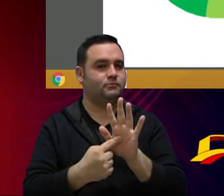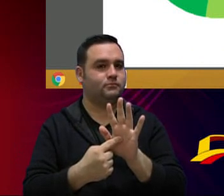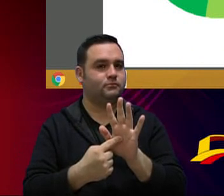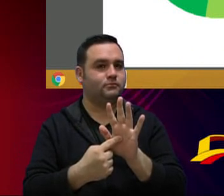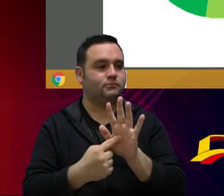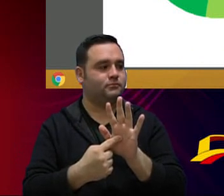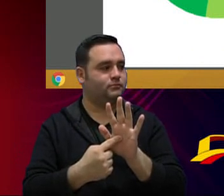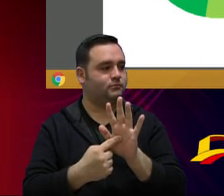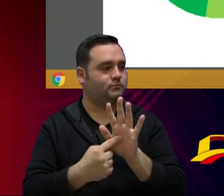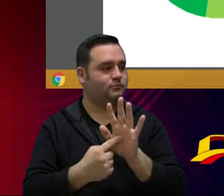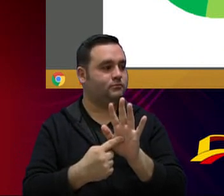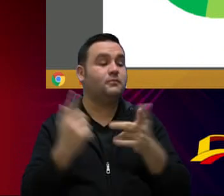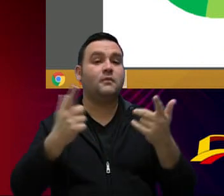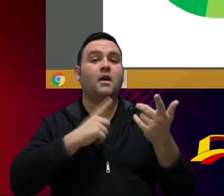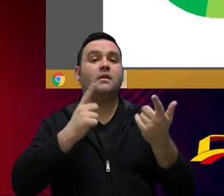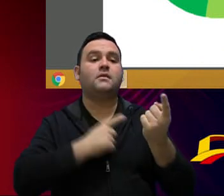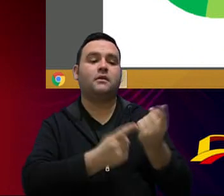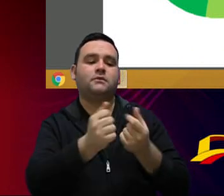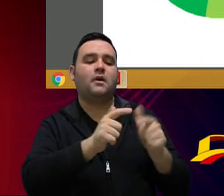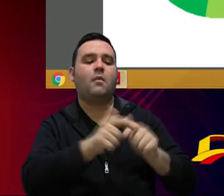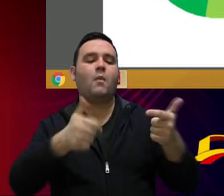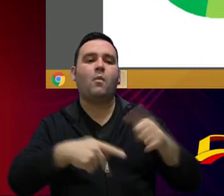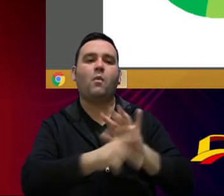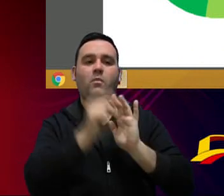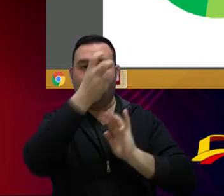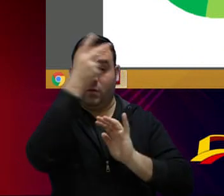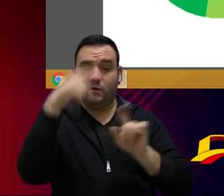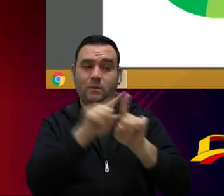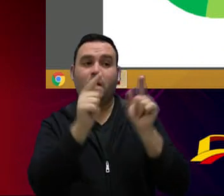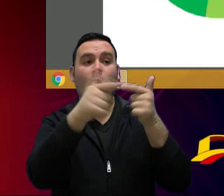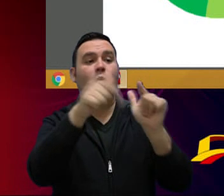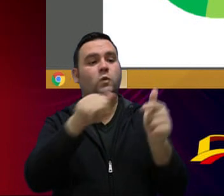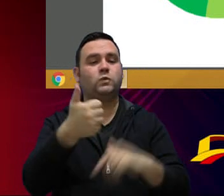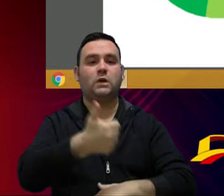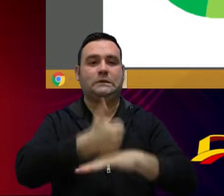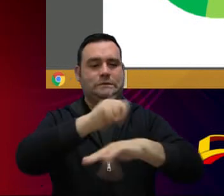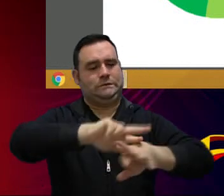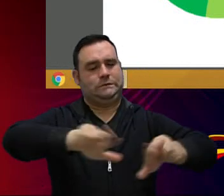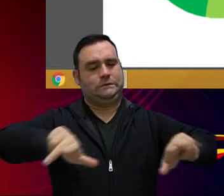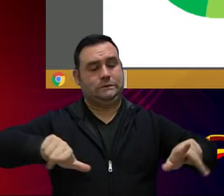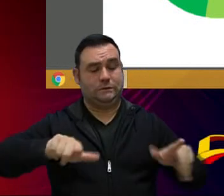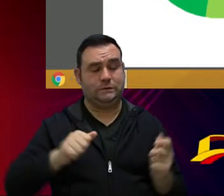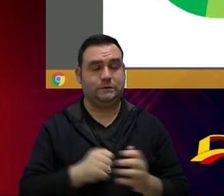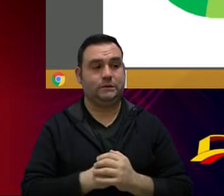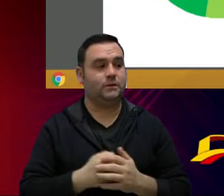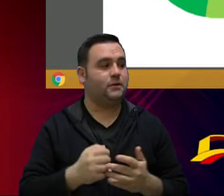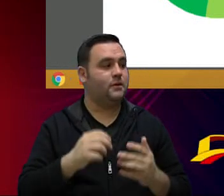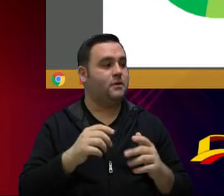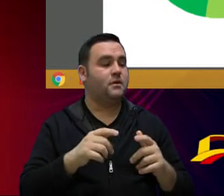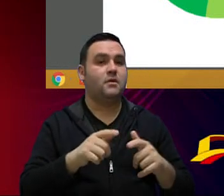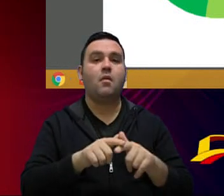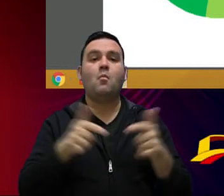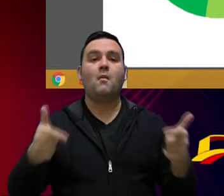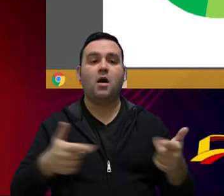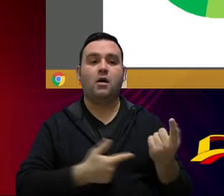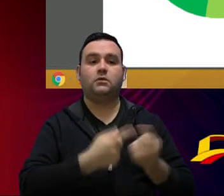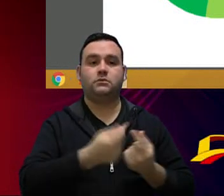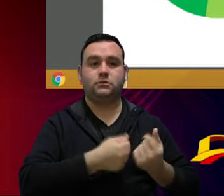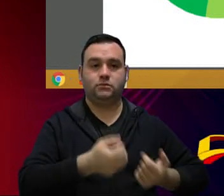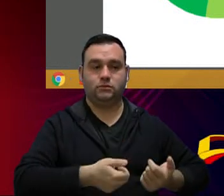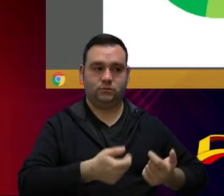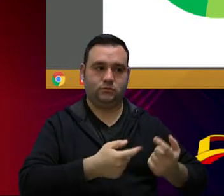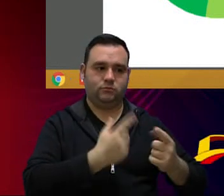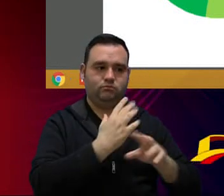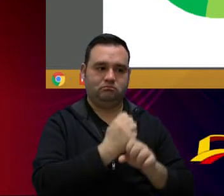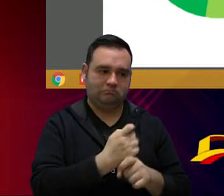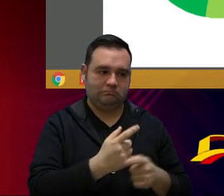e os maiores orçamentos da prefeitura e as demais secretarias o maior orçamento da